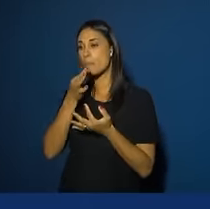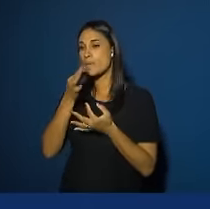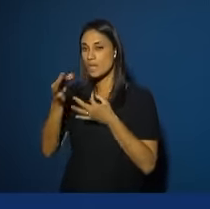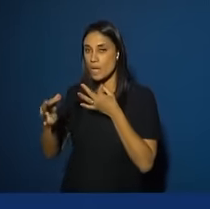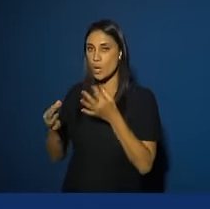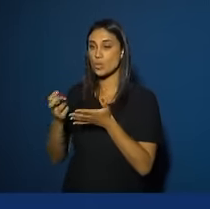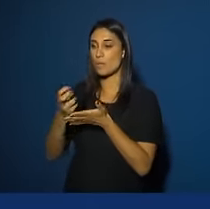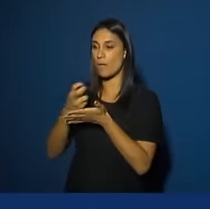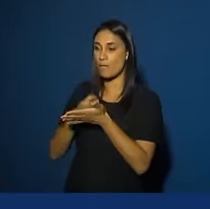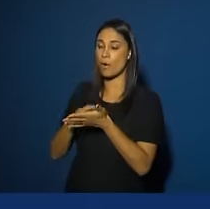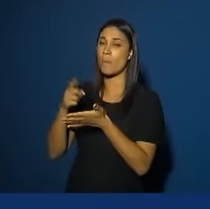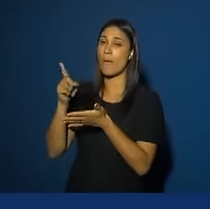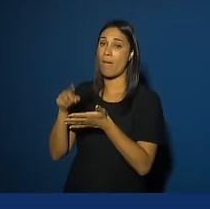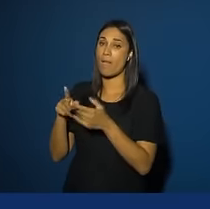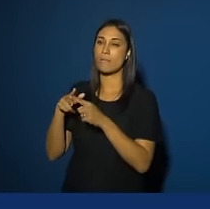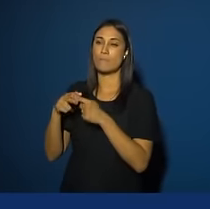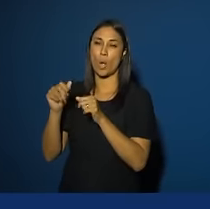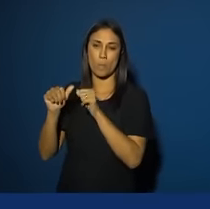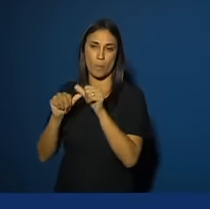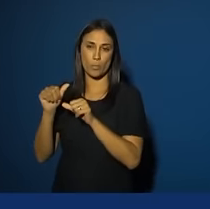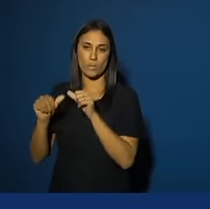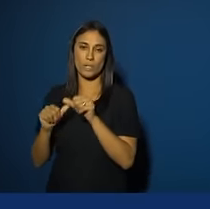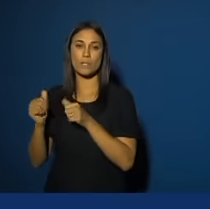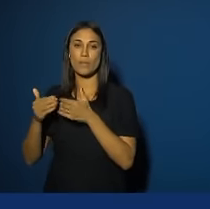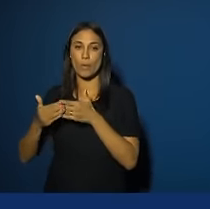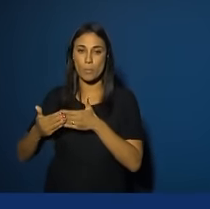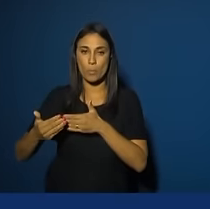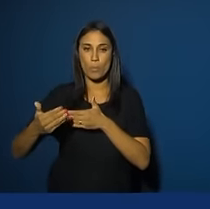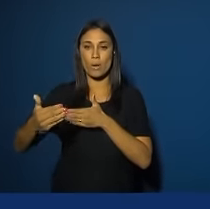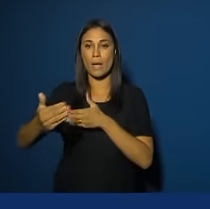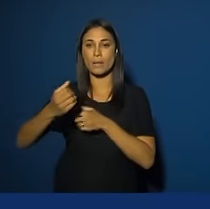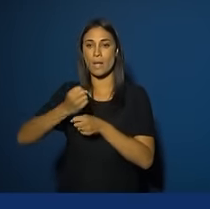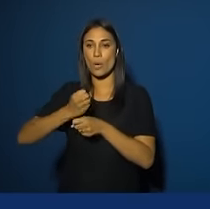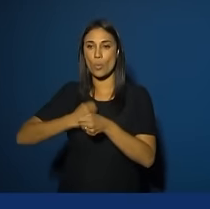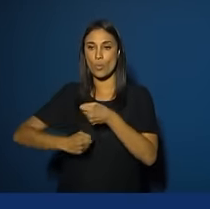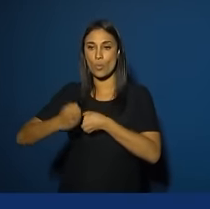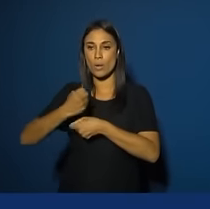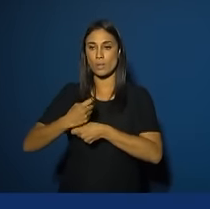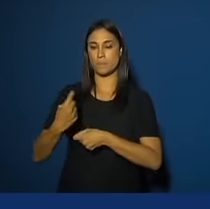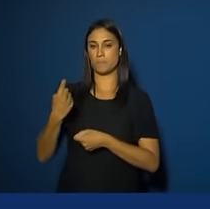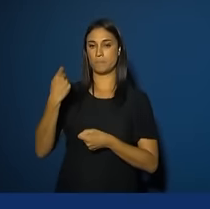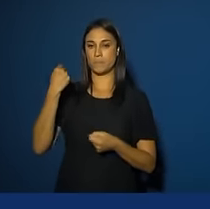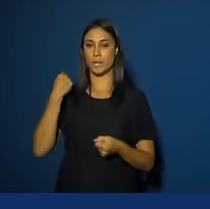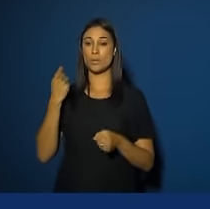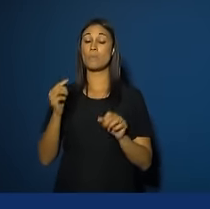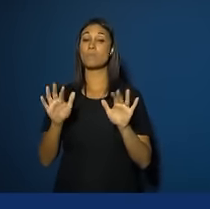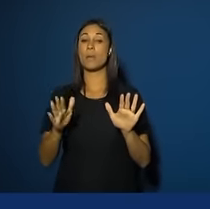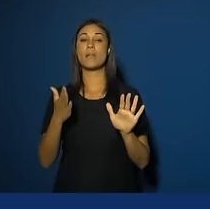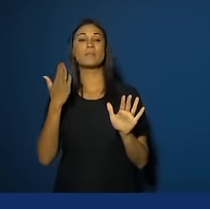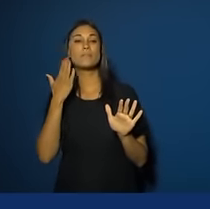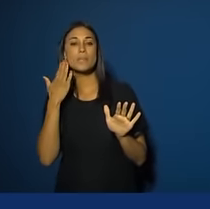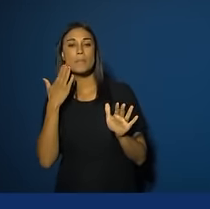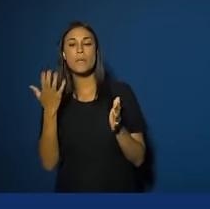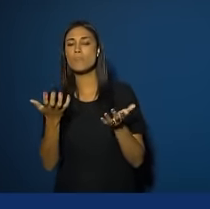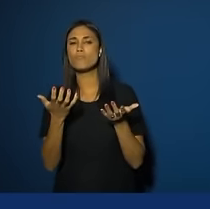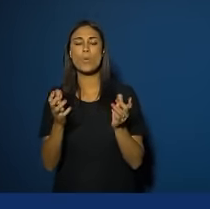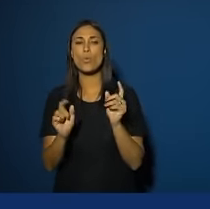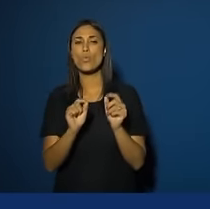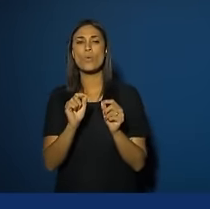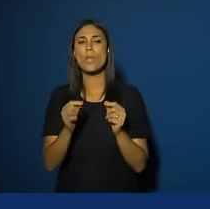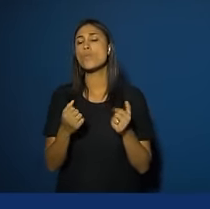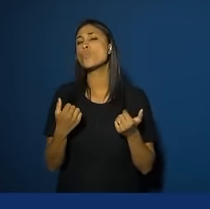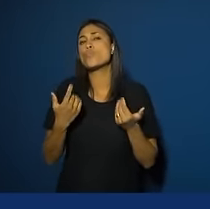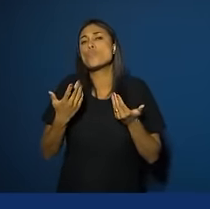reforma tributária. No fundo, é uma reforma que foi promulgada no ano passado, mas eu queria saber a sua opinião, assim, no